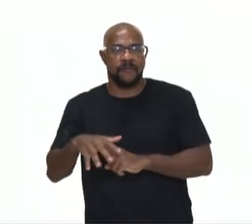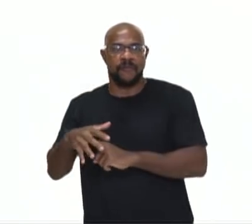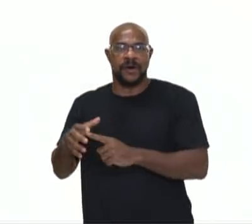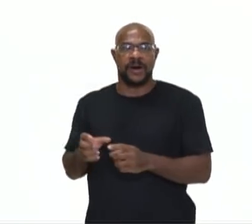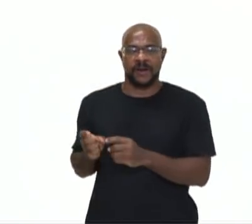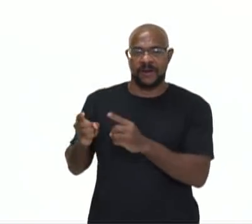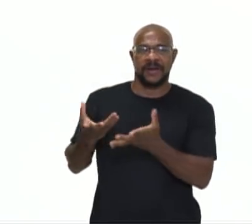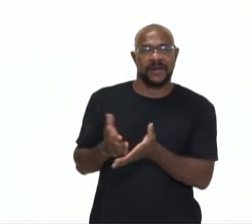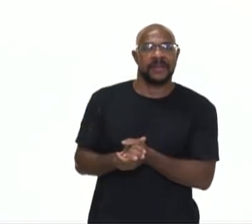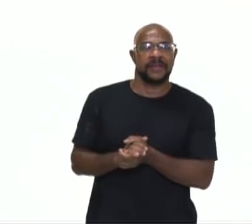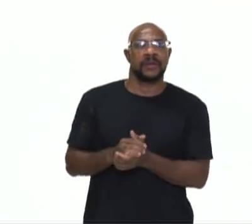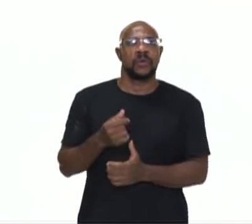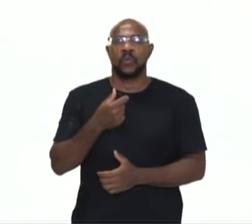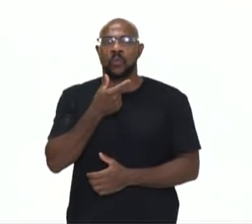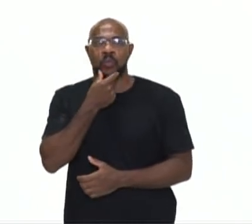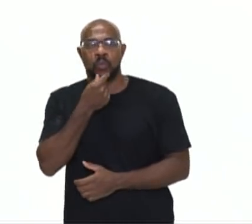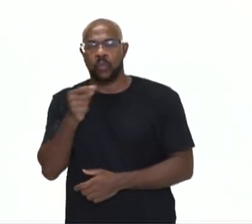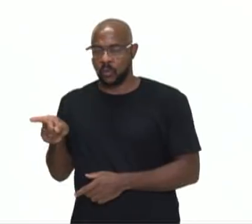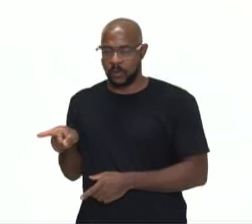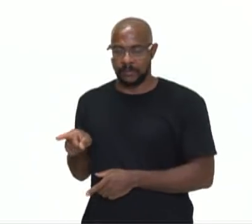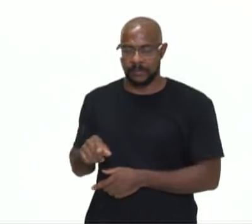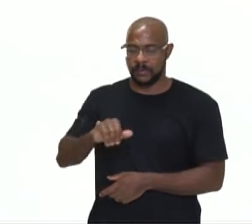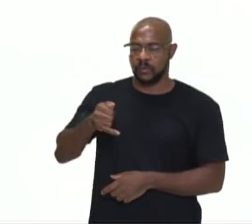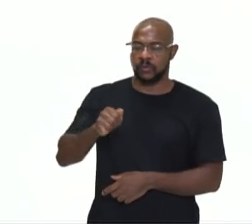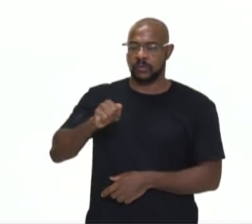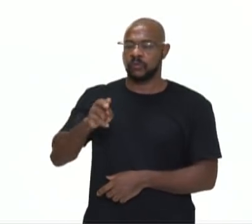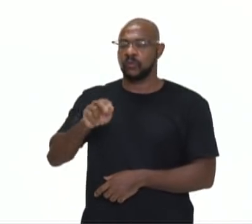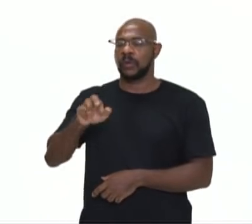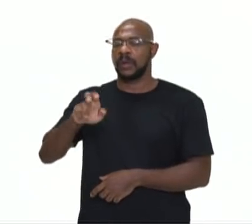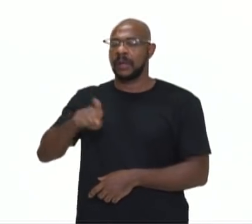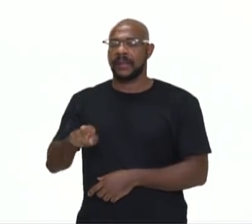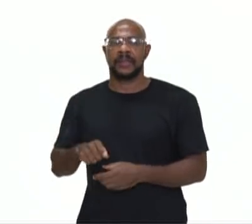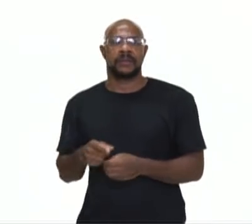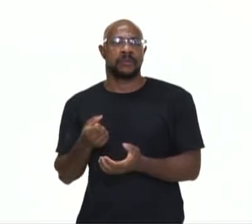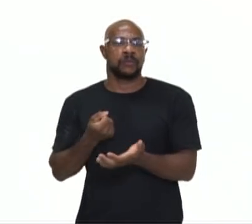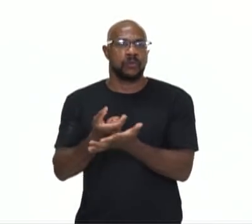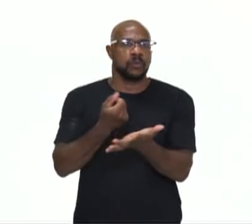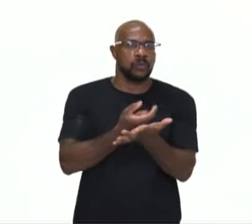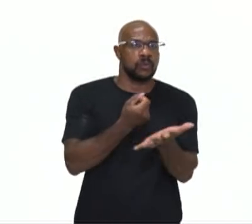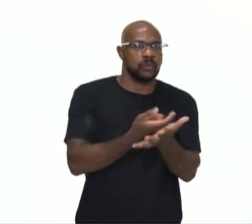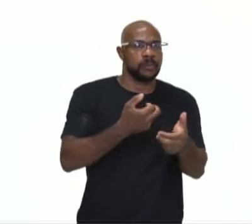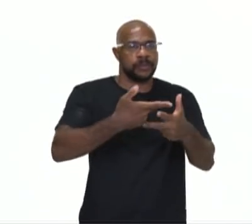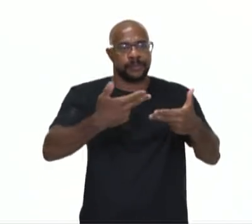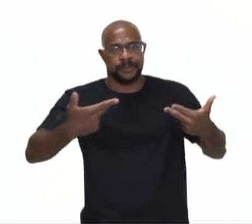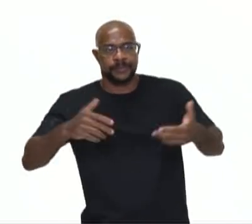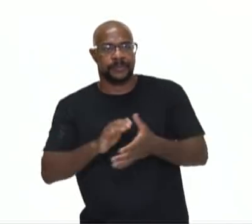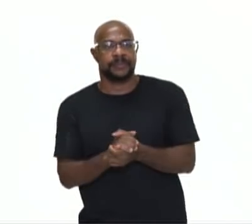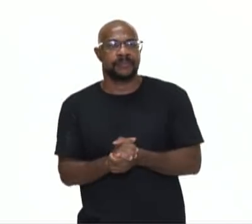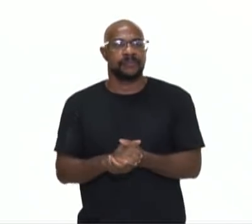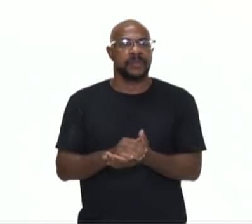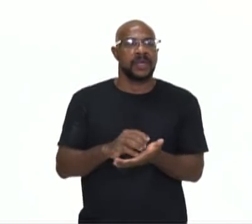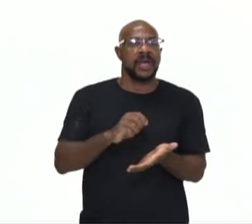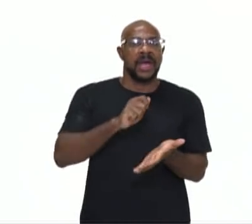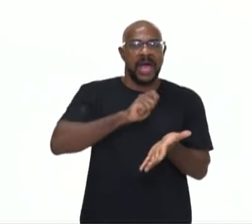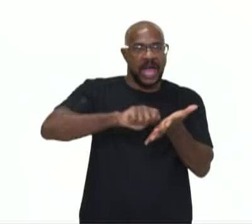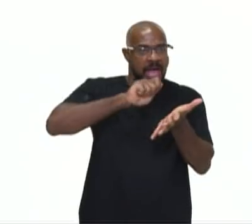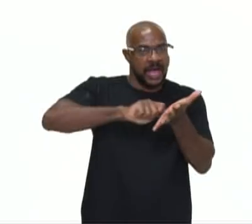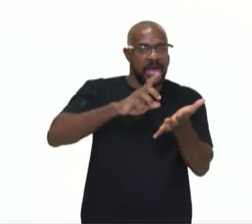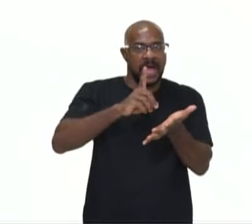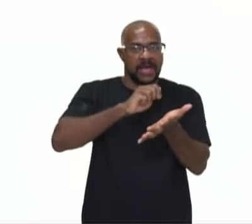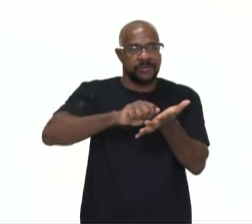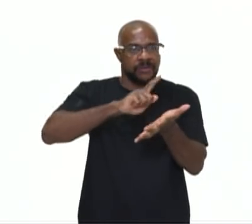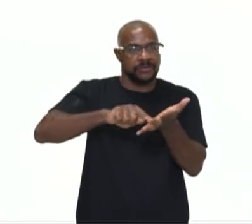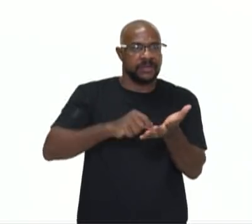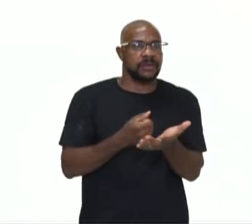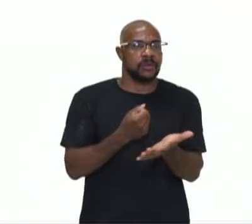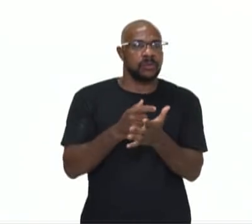2 canetas e um estojo com 5 lápis. Os valores estão descritos abaixo. Então, a agenda custa R$ 27,20,